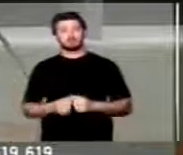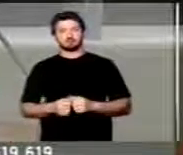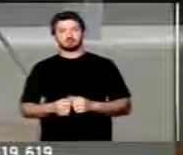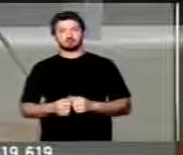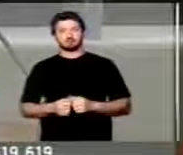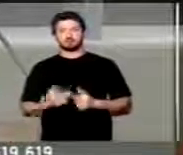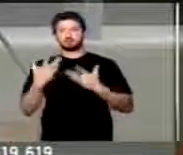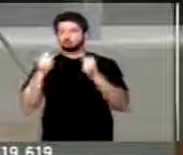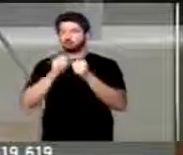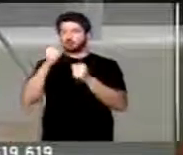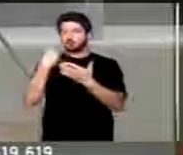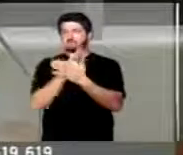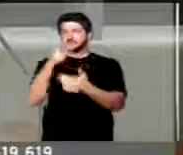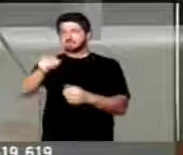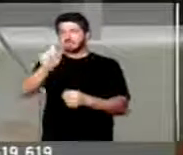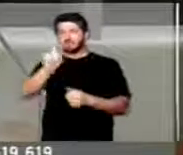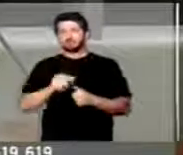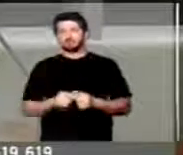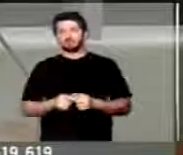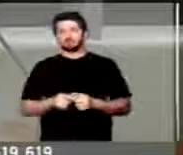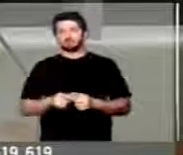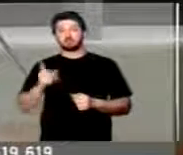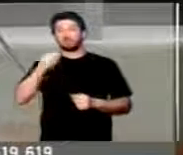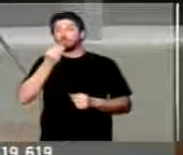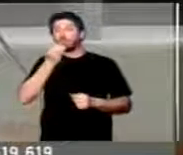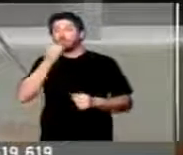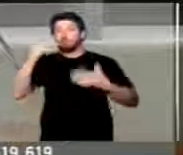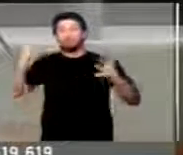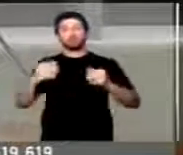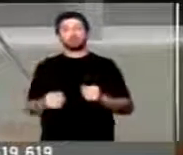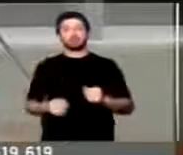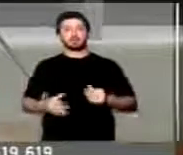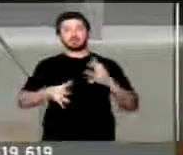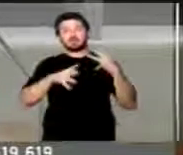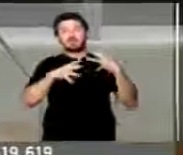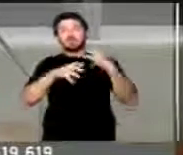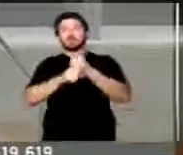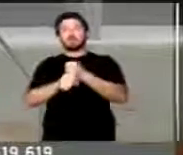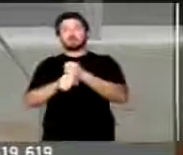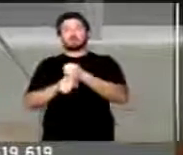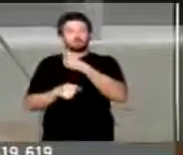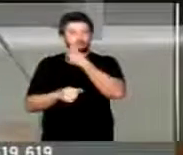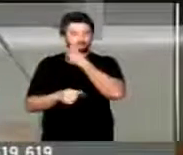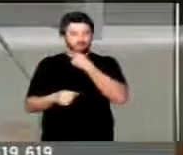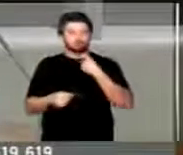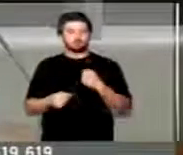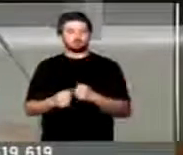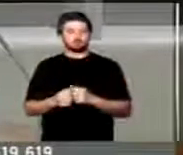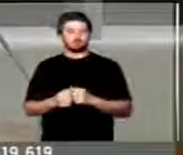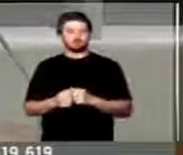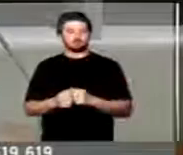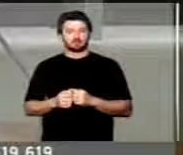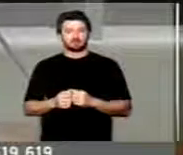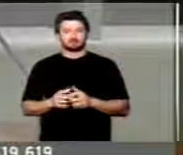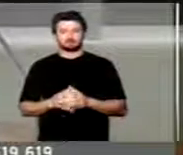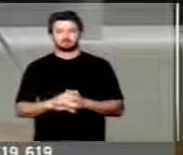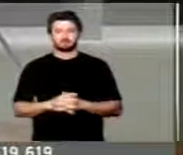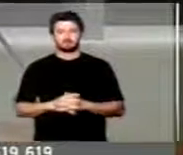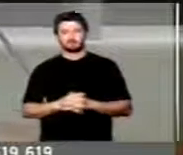Não cometamos de novo esse erro. É uma chance de resgatarmos este grande...